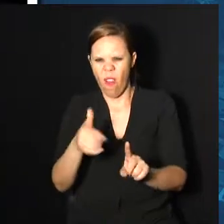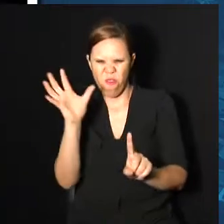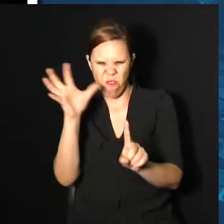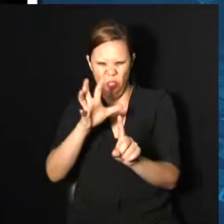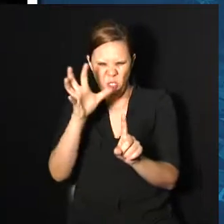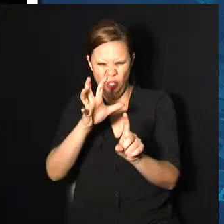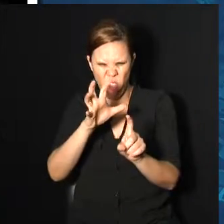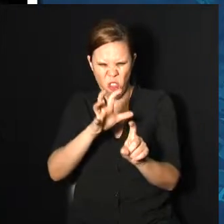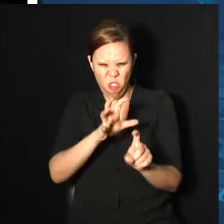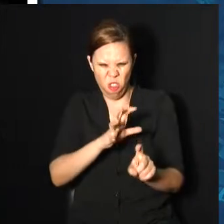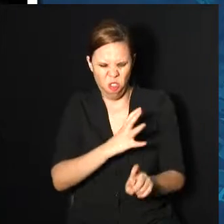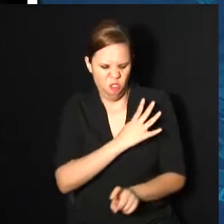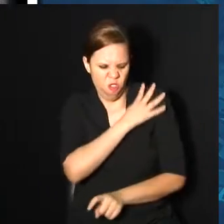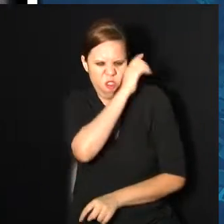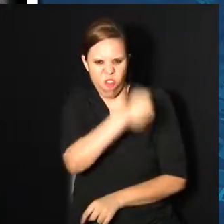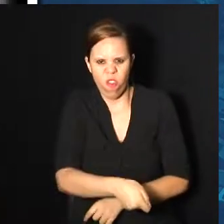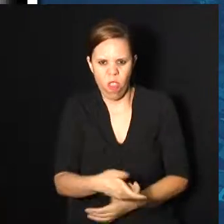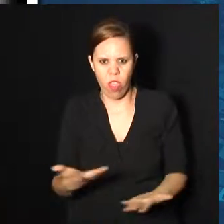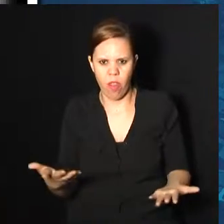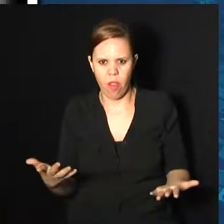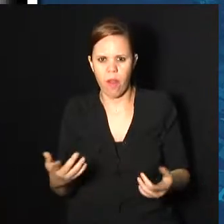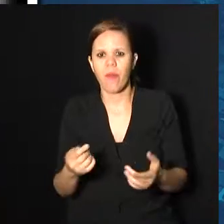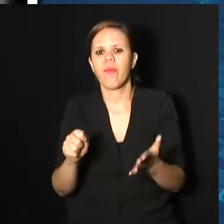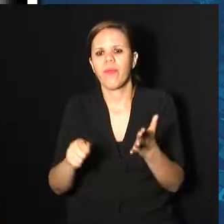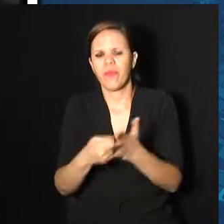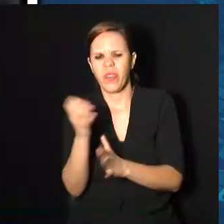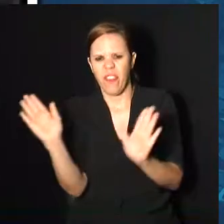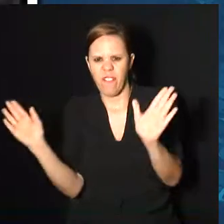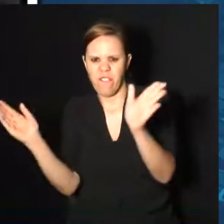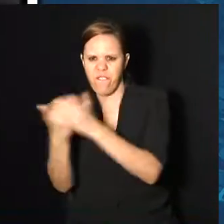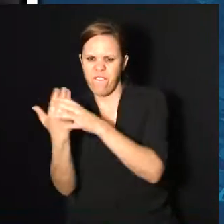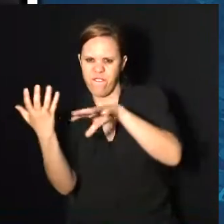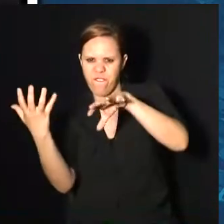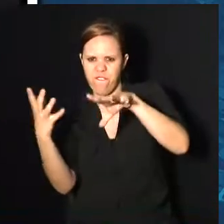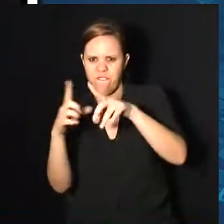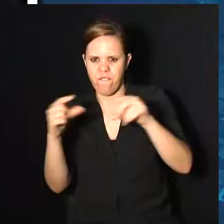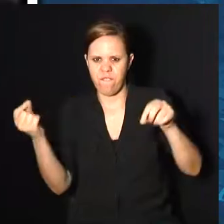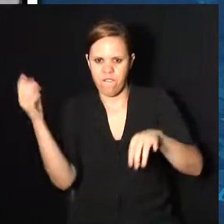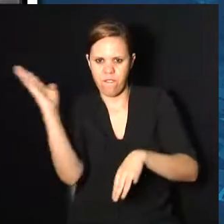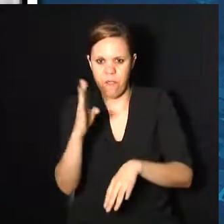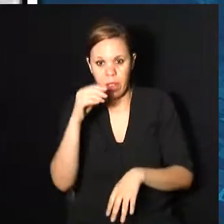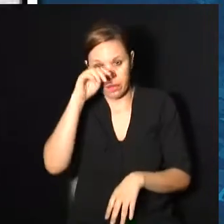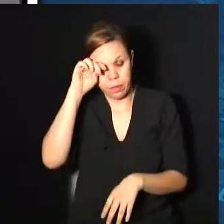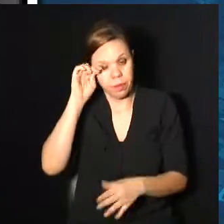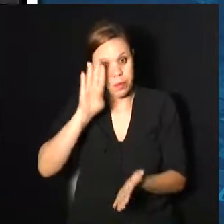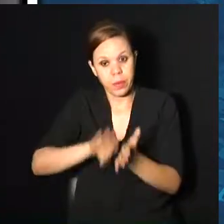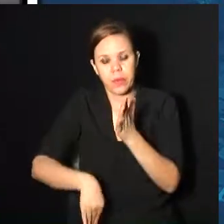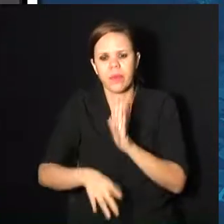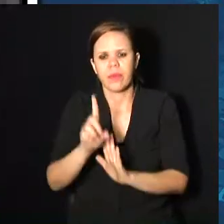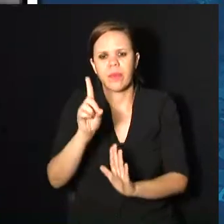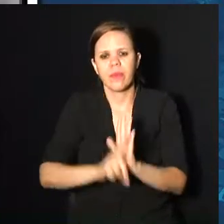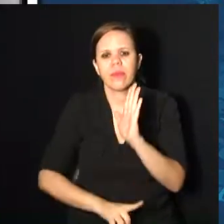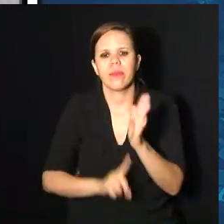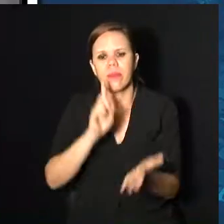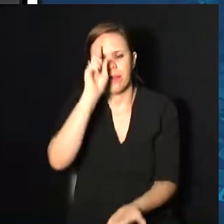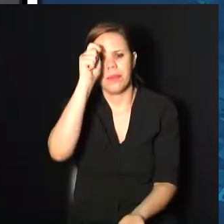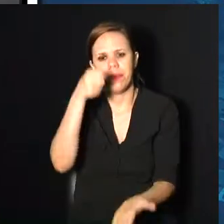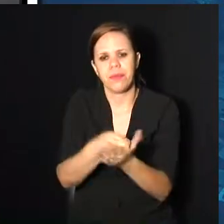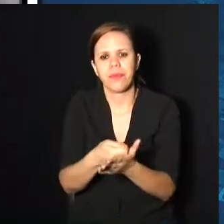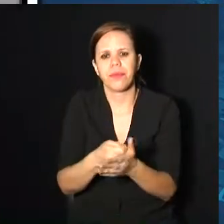da ditadura. Autorizou o fechamento do Congresso Nacional, a retirada de direitos e